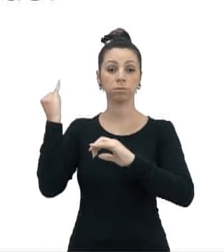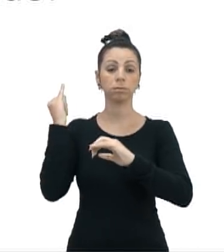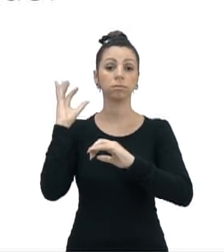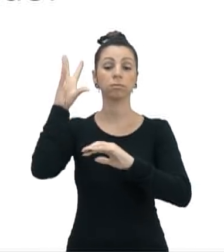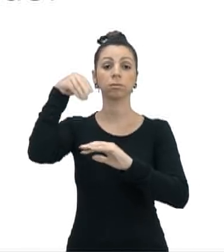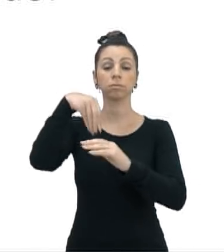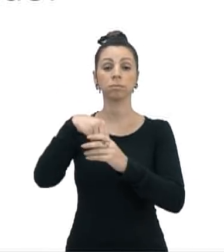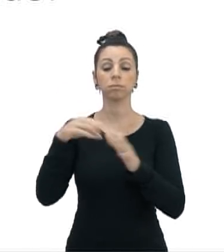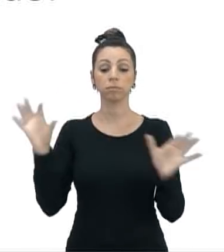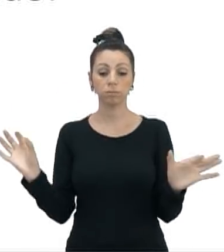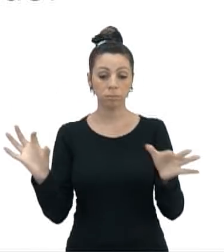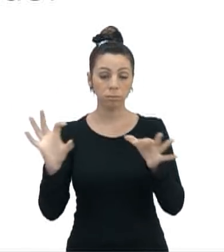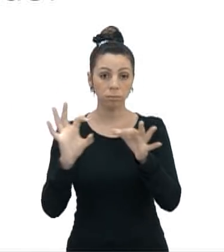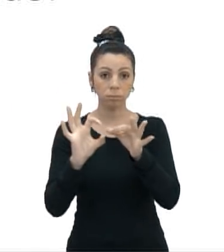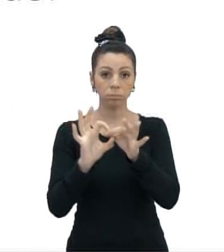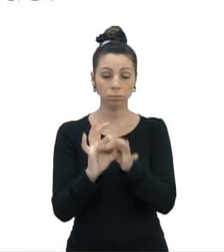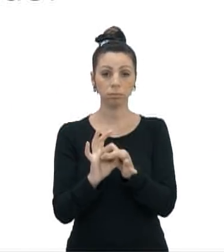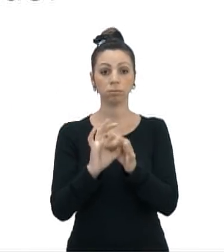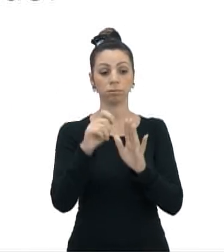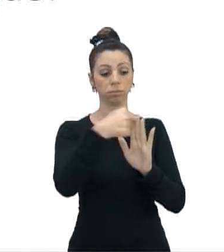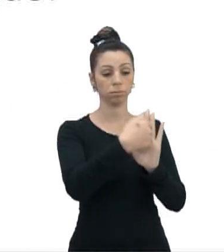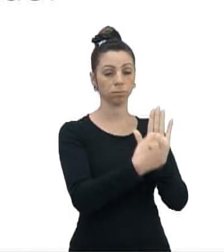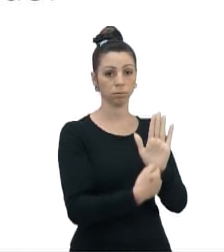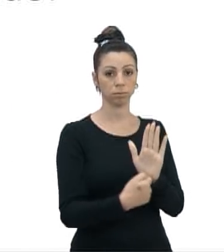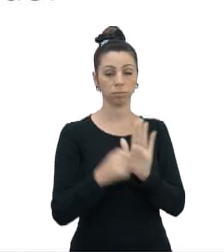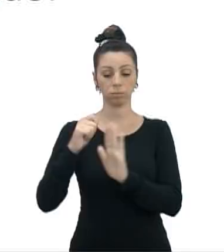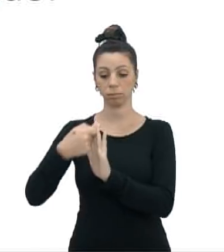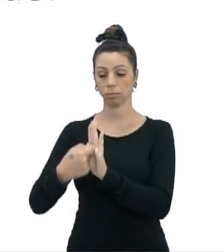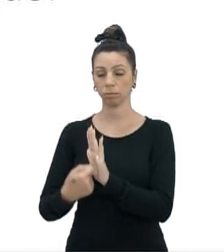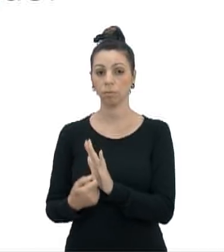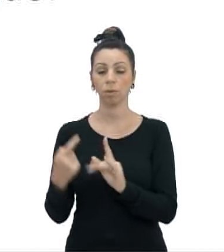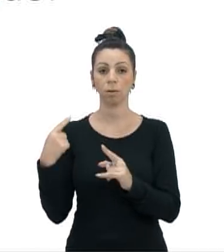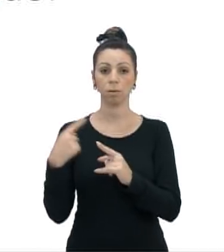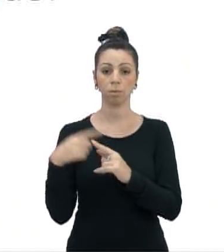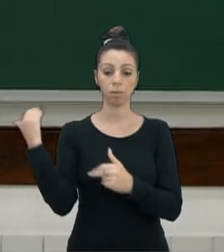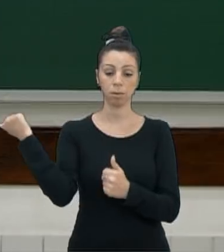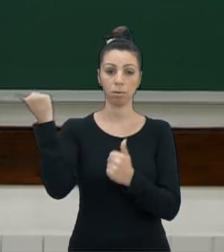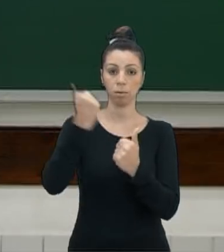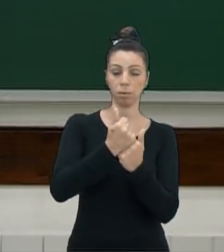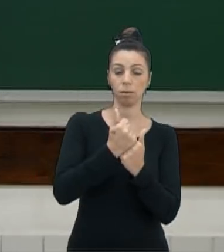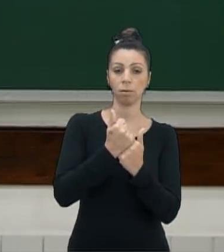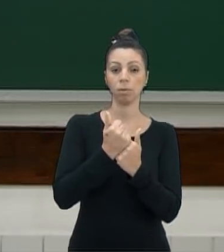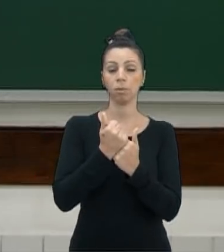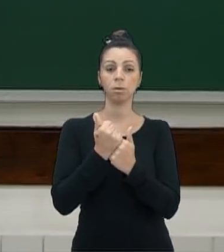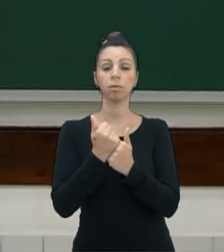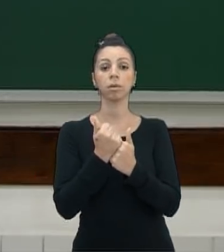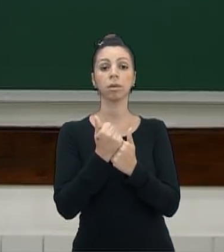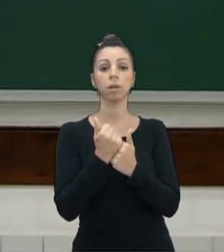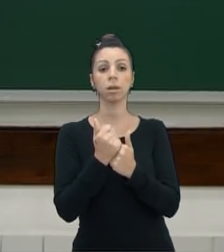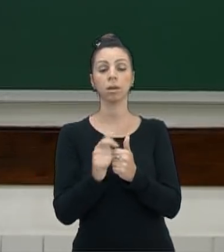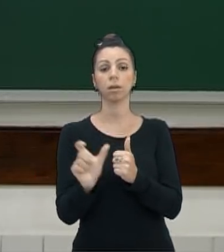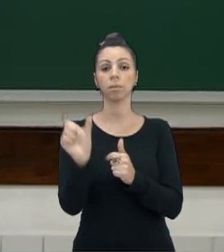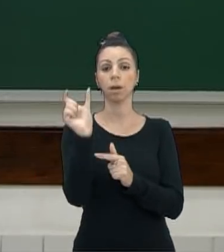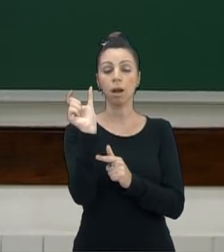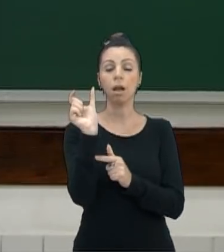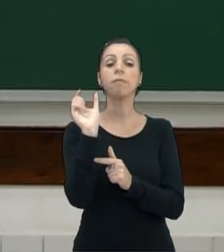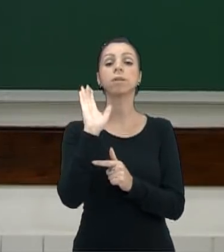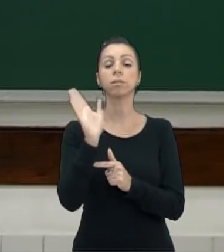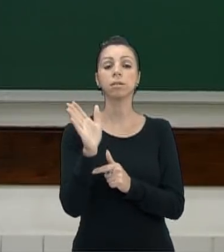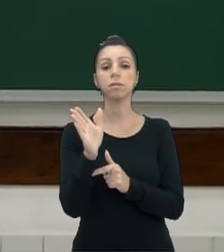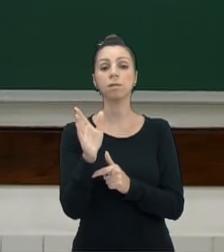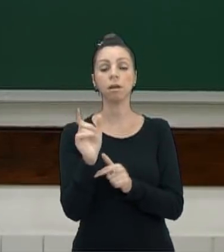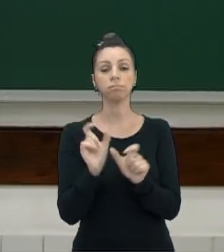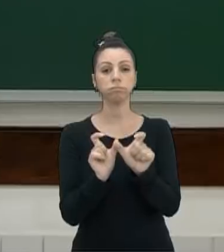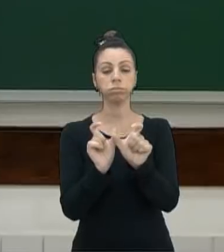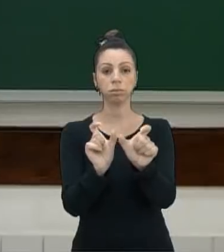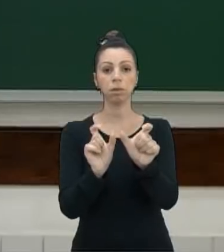na ligação entre os textos. Por quê? Porque eles substituem termos que já apareceram e eles evitam a repetição. Então,